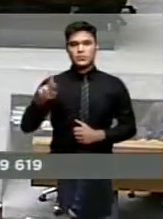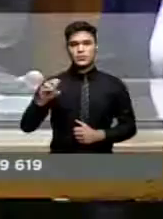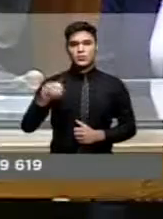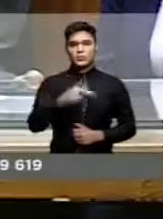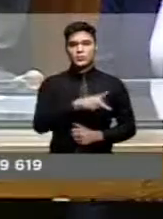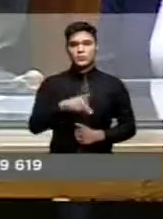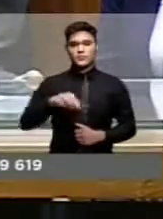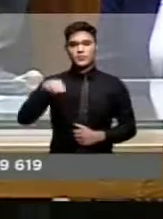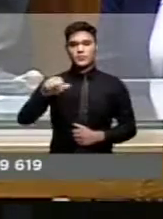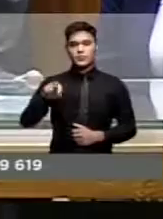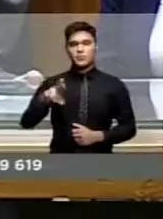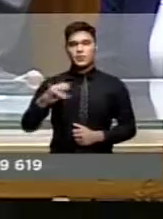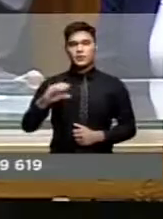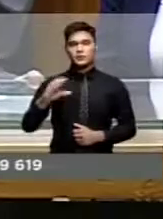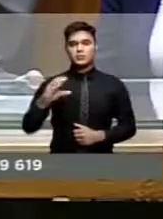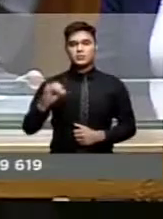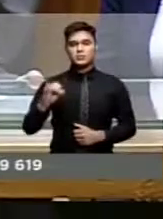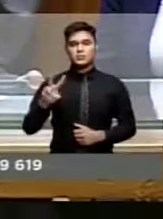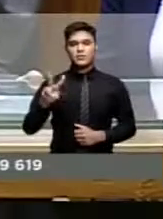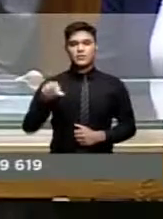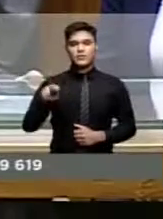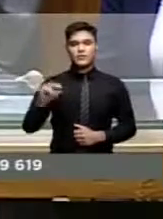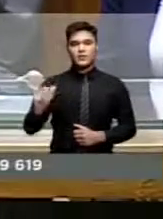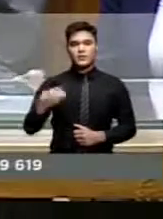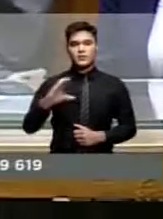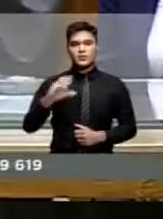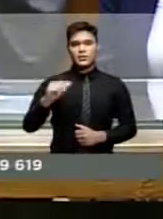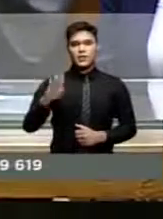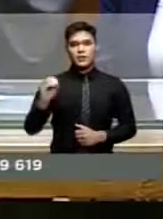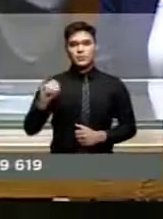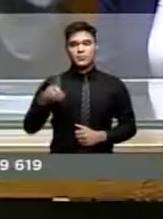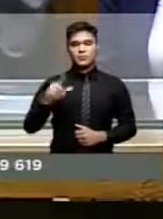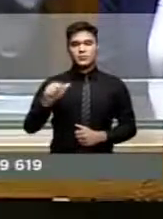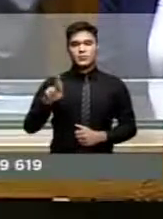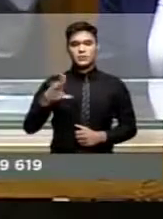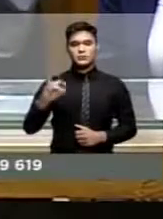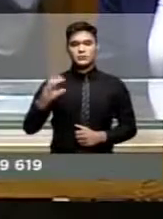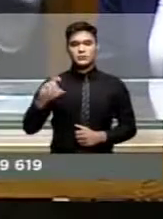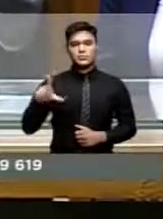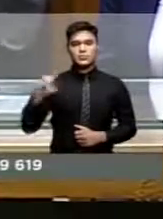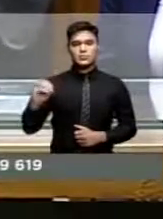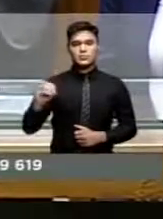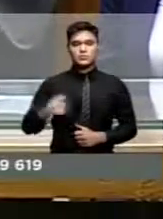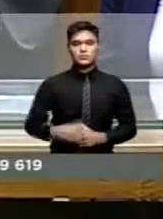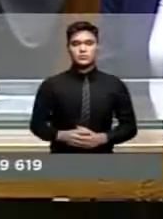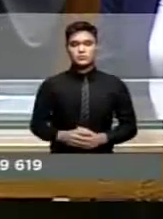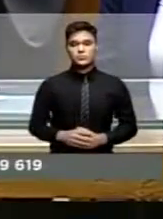professora Marcivânia, Cabo Daciolo,